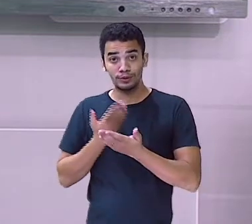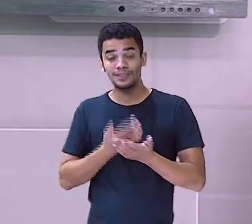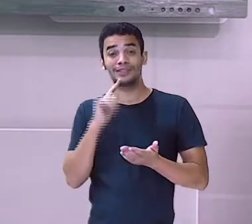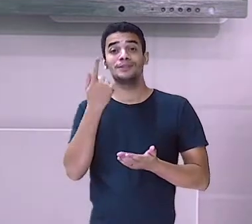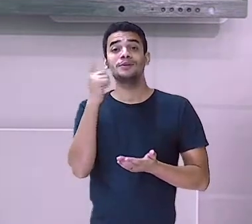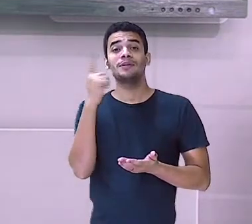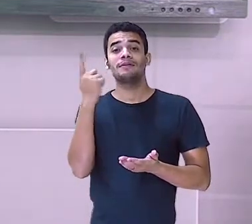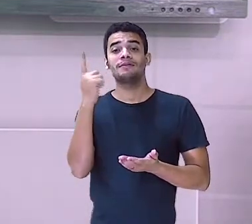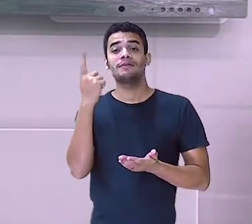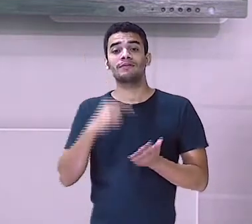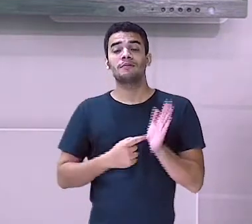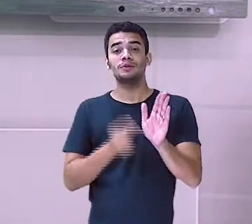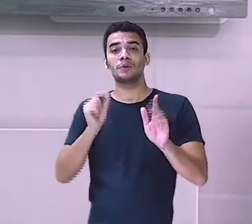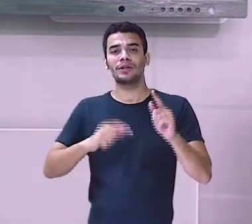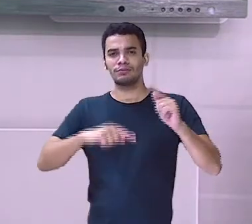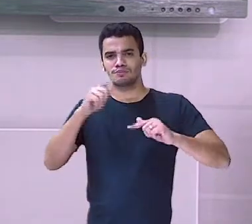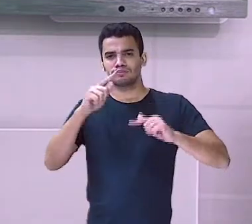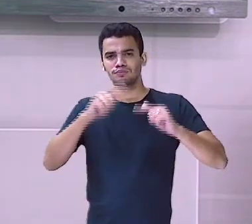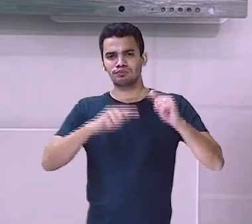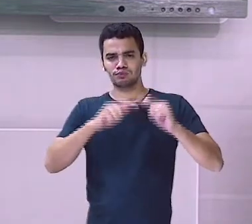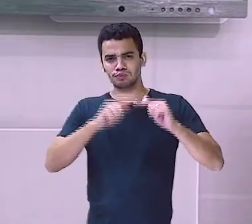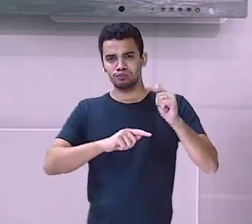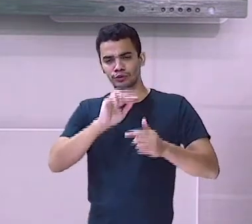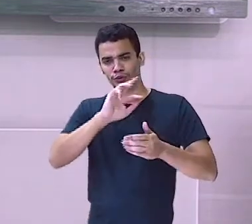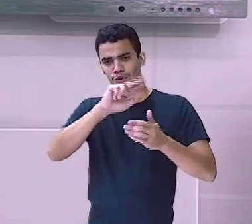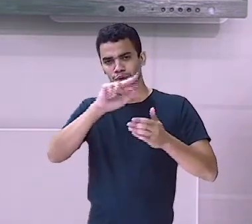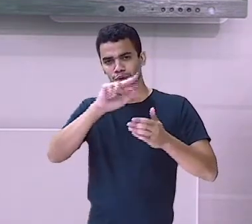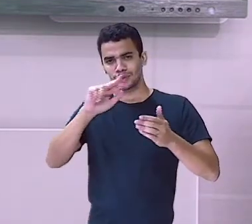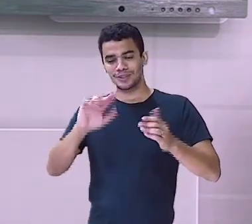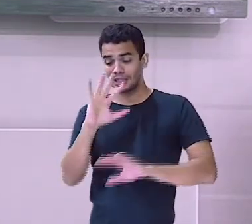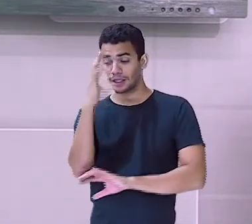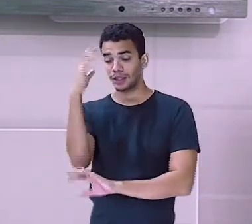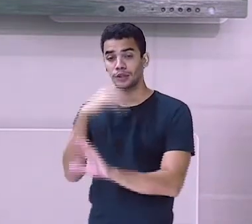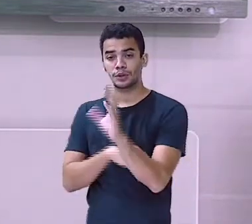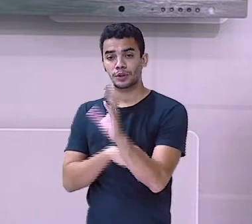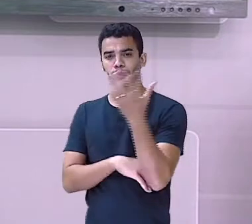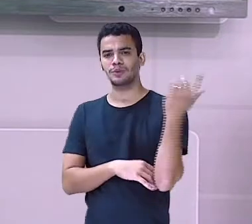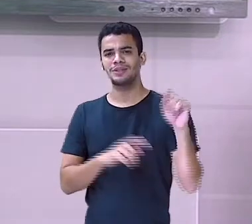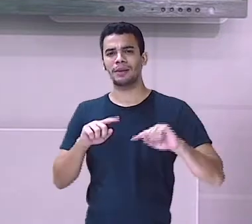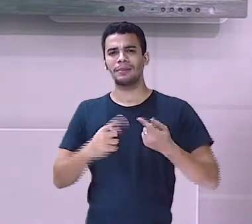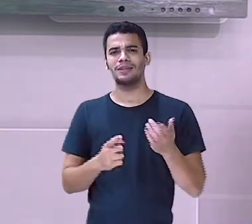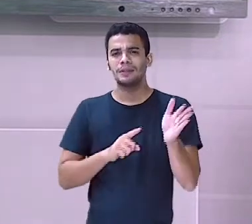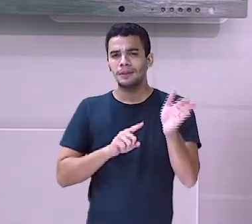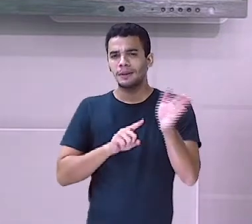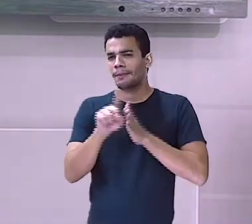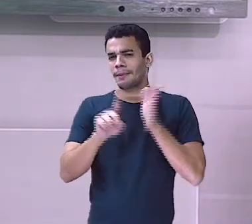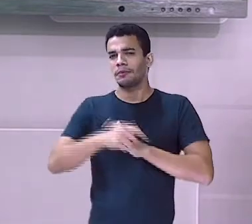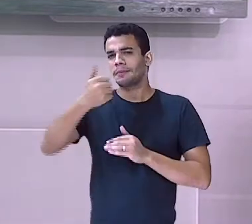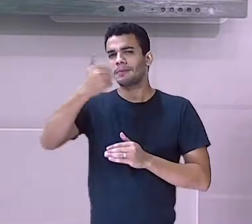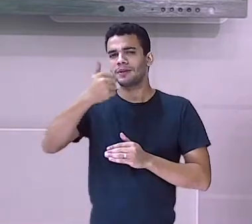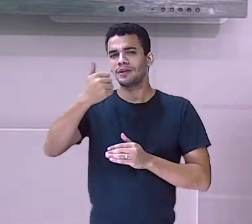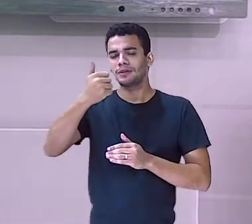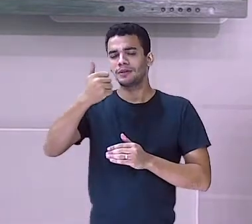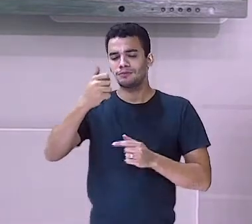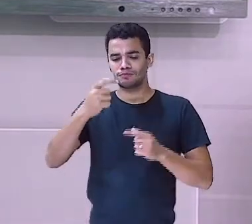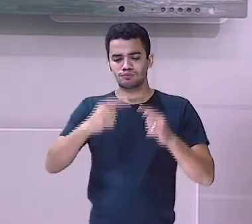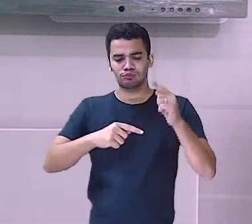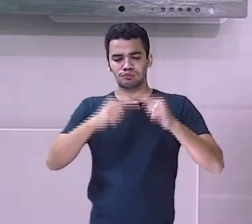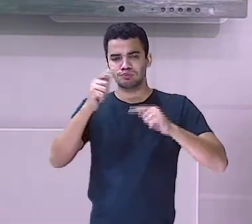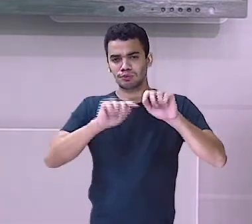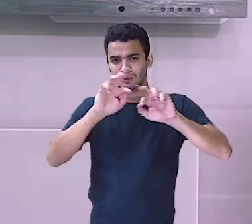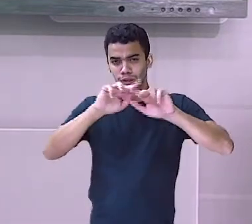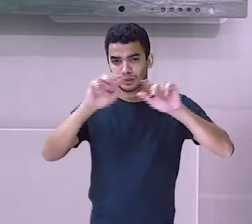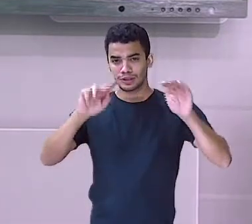naturais. A primeira pergunta que eu faria sobre recursos naturais, se você sabe o que são recursos